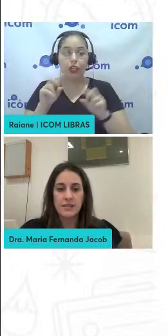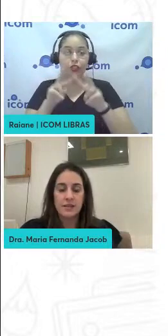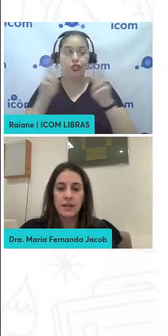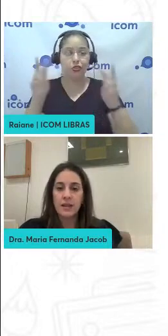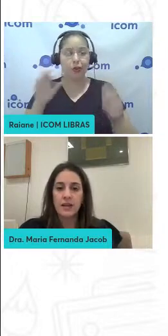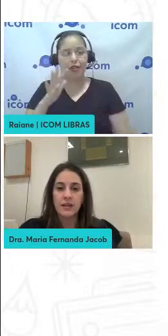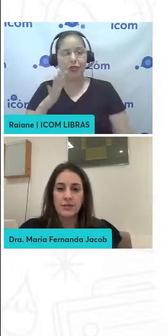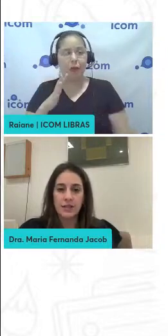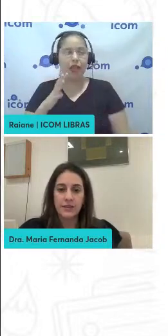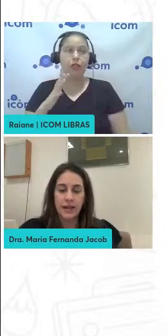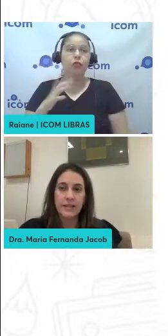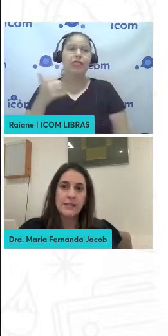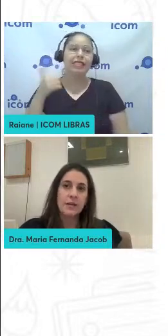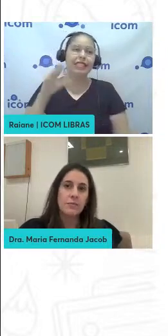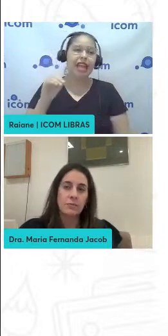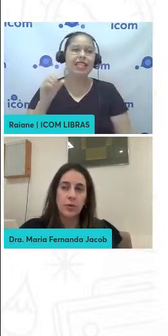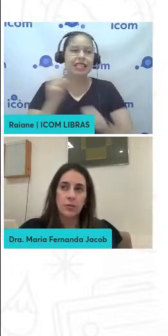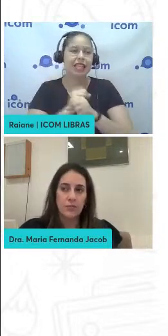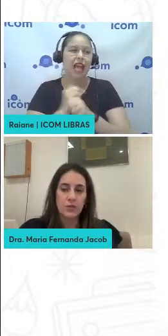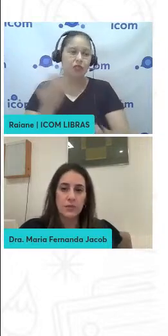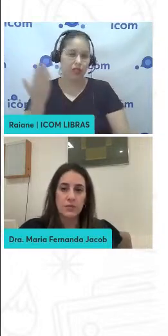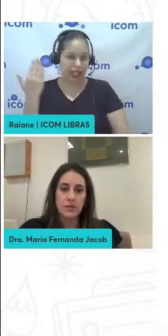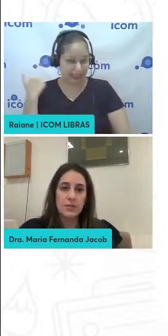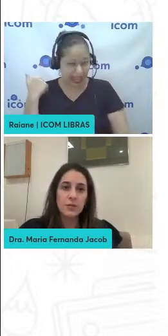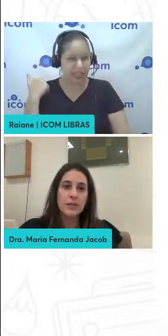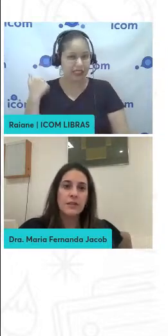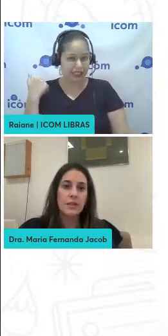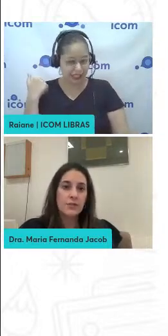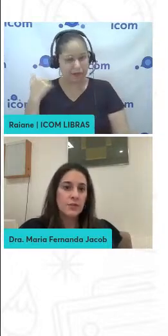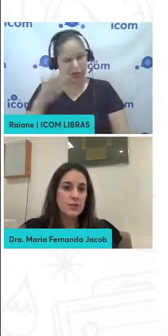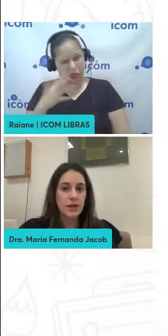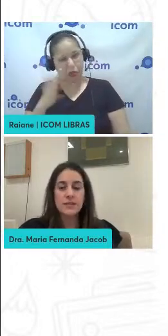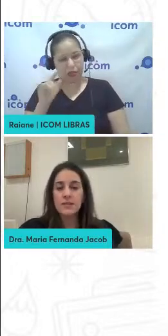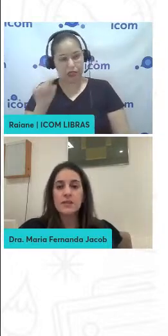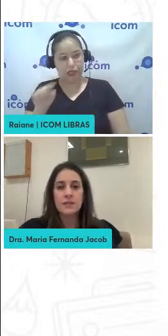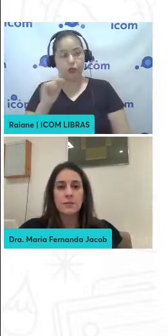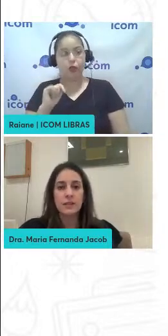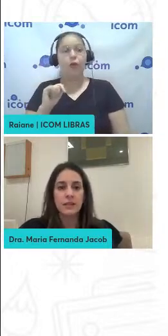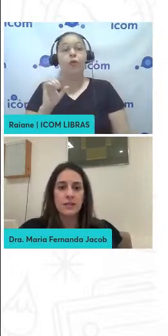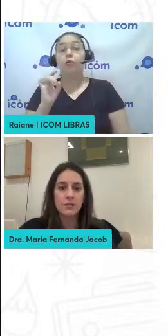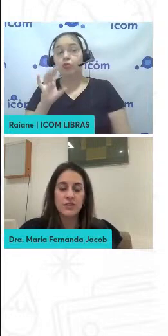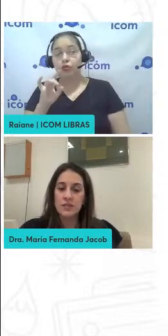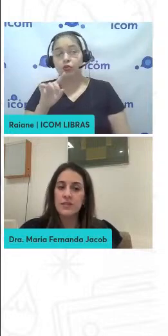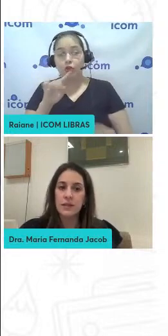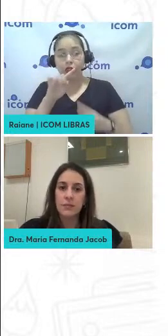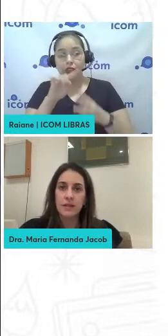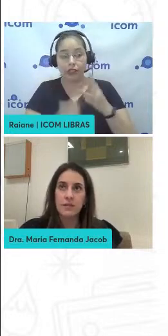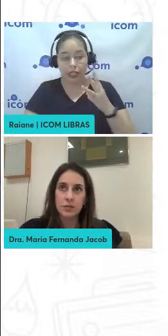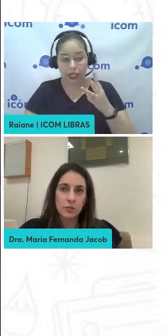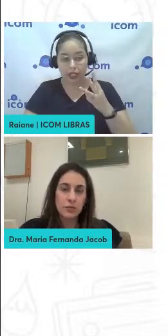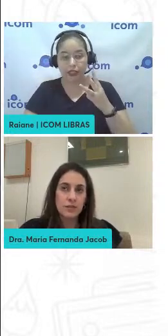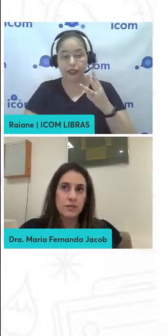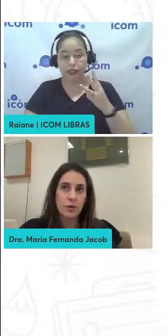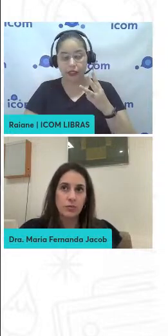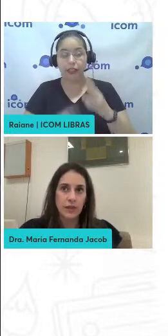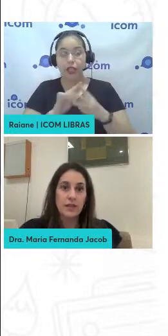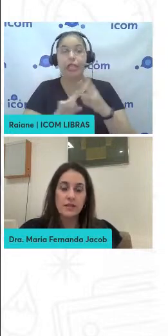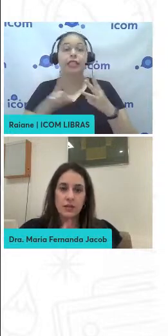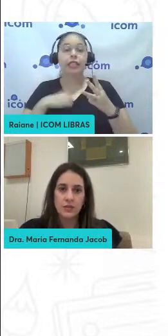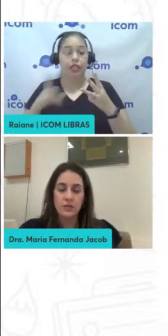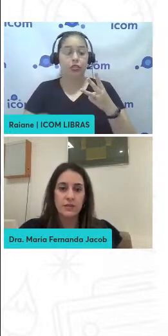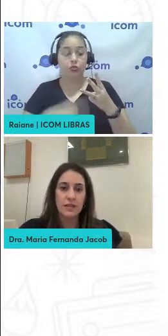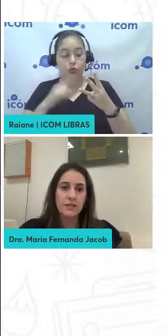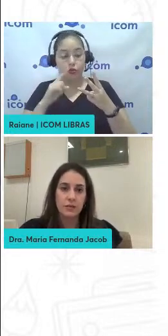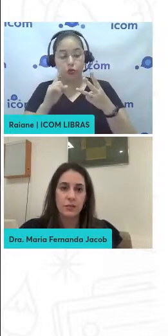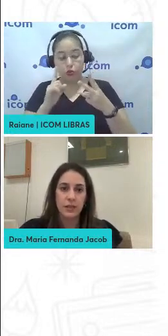uns 10 anos atrás, um pouco mais ou menos isso. Não são só essas 3 bandeiras, hoje existem mais 2 ou